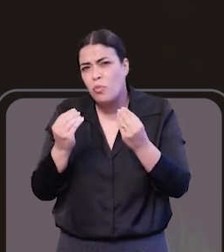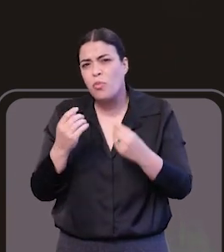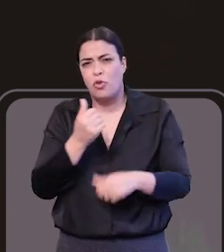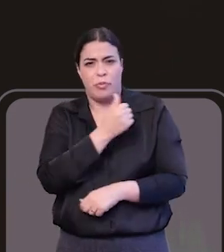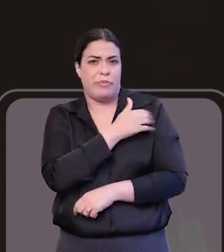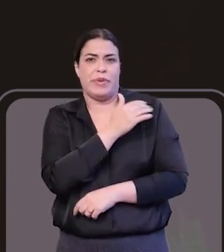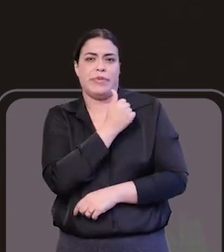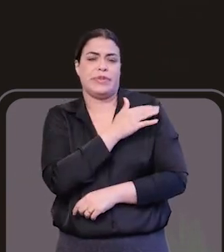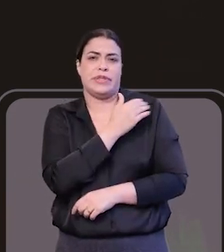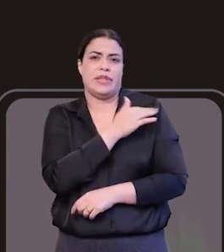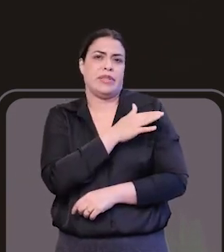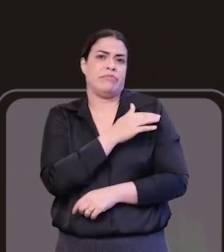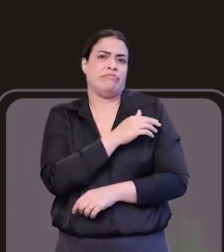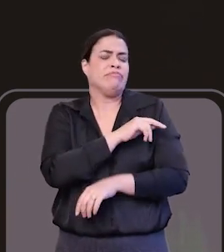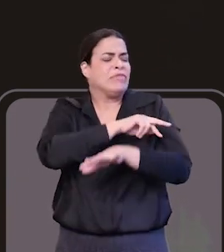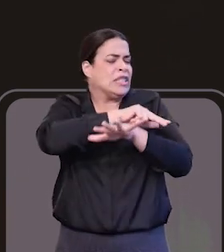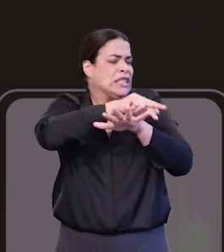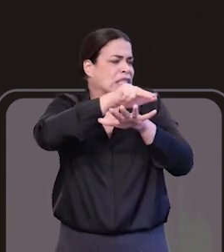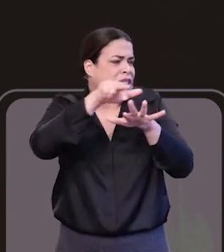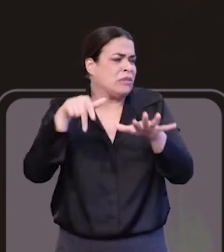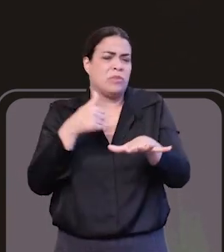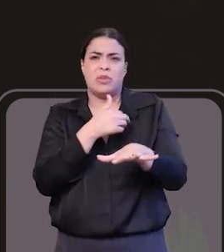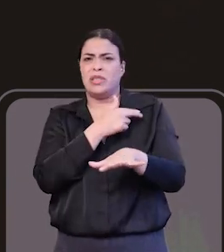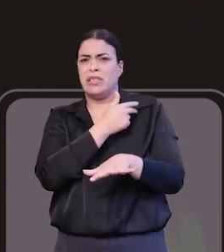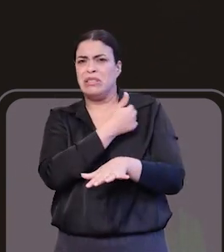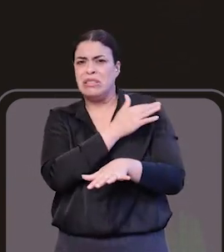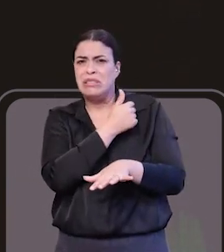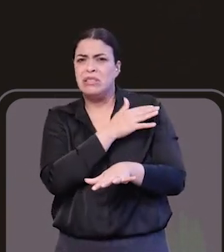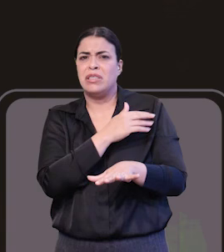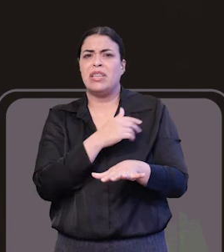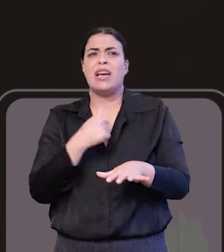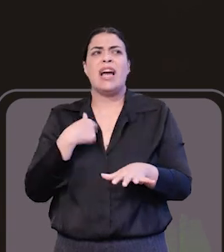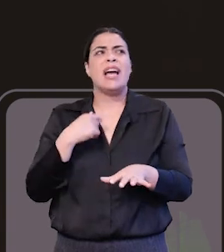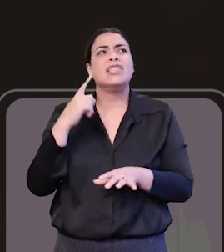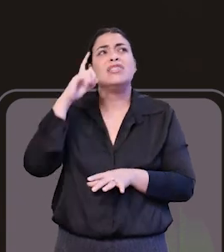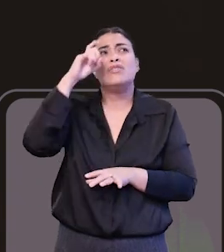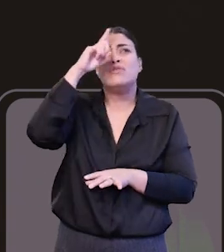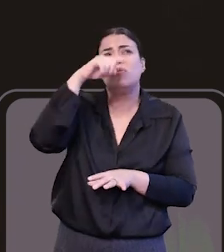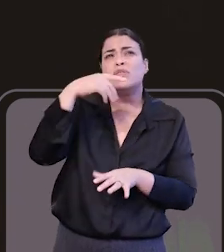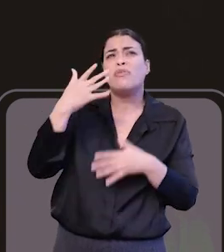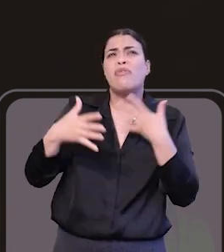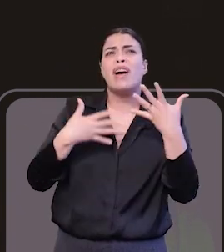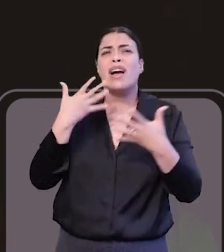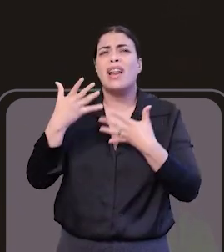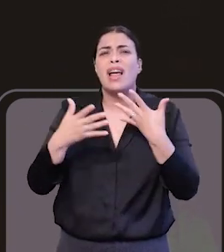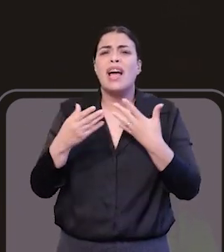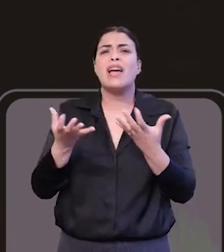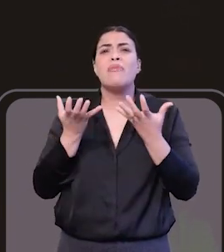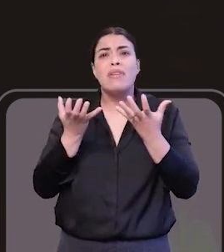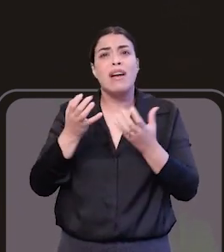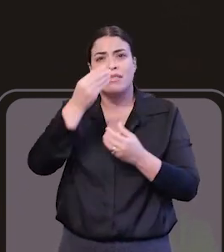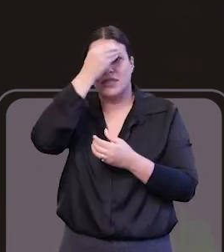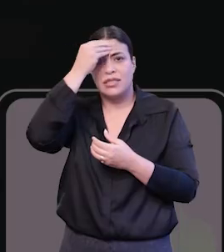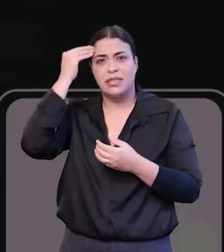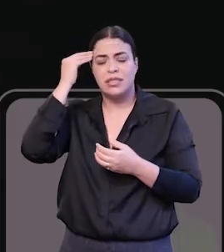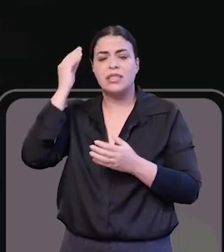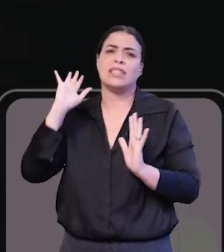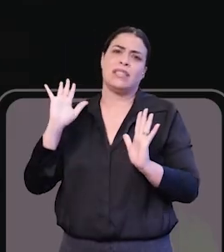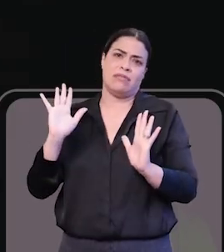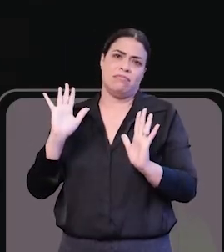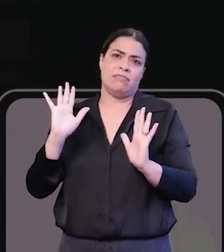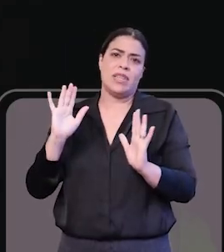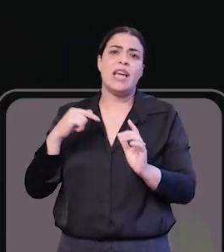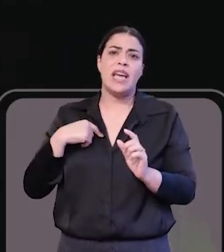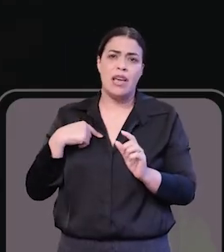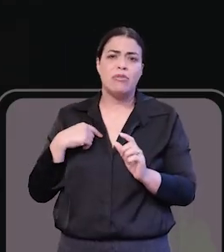os jeitos só não quero falar tipo de preconceito que eu tento esquecer Passei